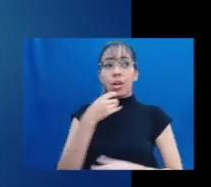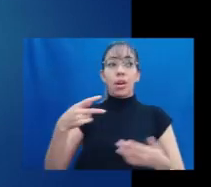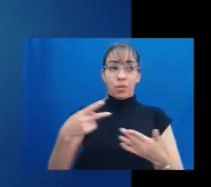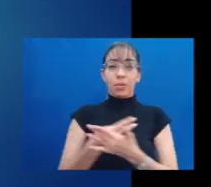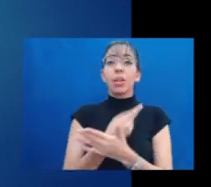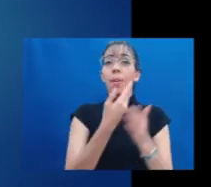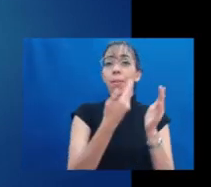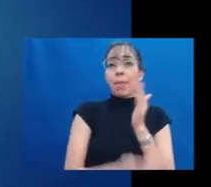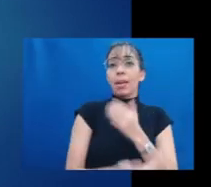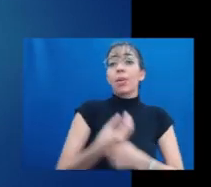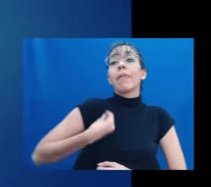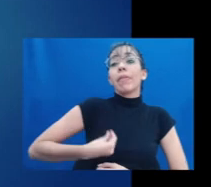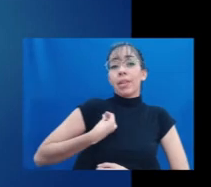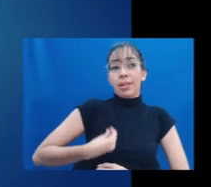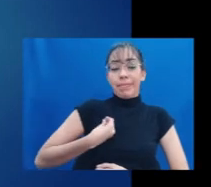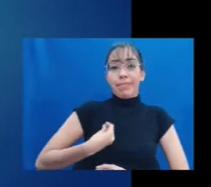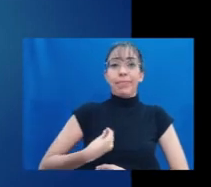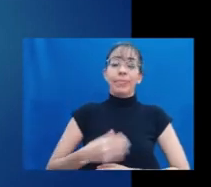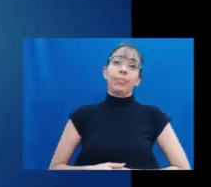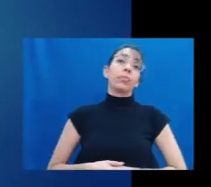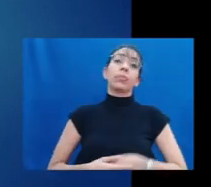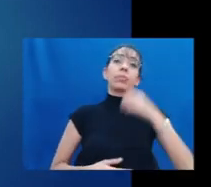né, vidas que foram perdidas